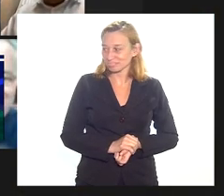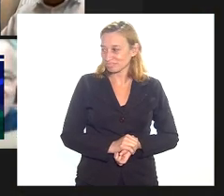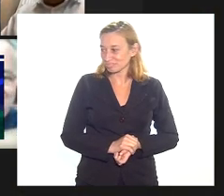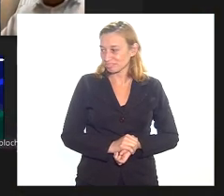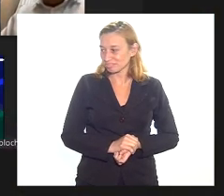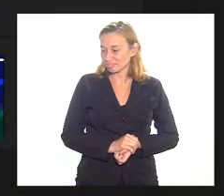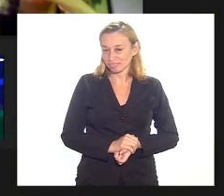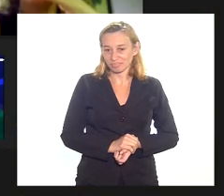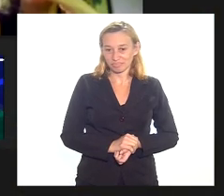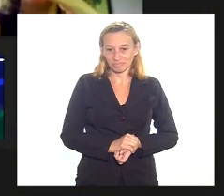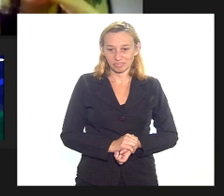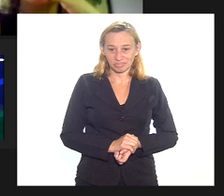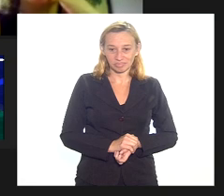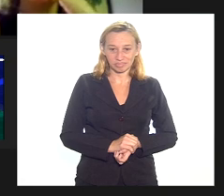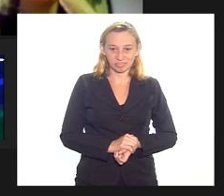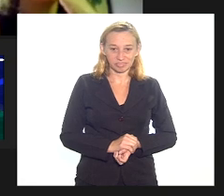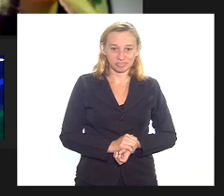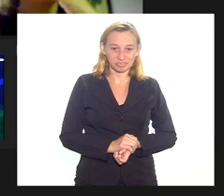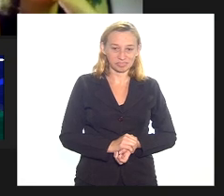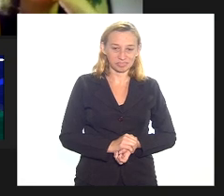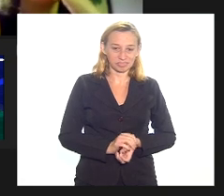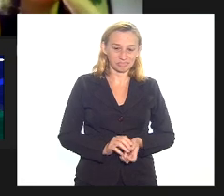elegante, presidente. Olha, tá chiquérrimo.